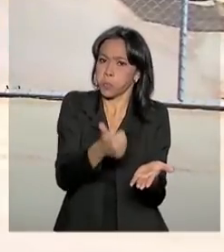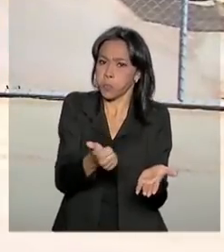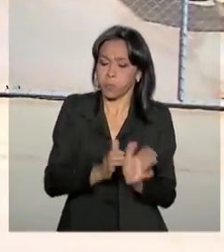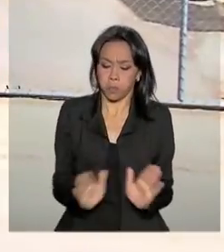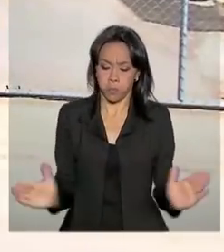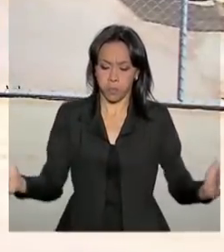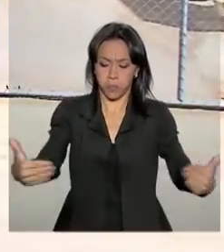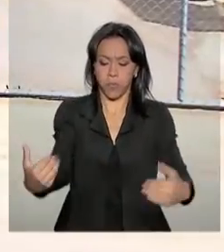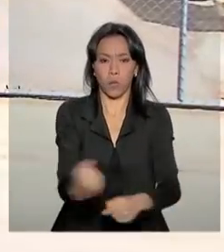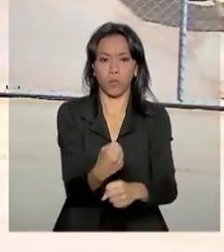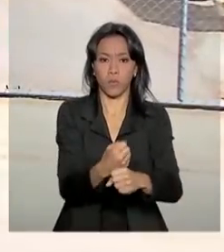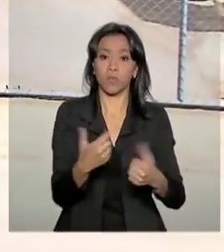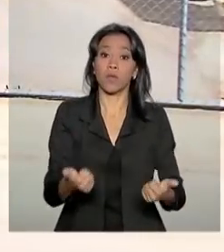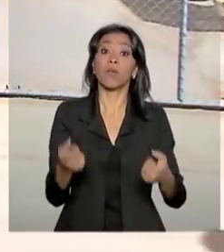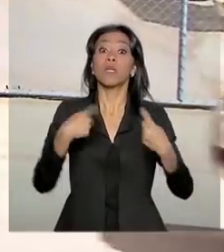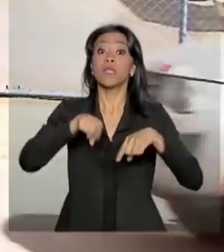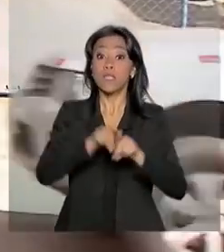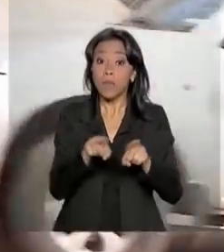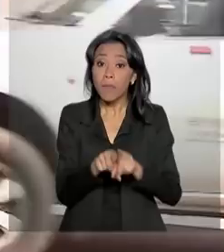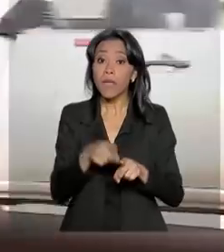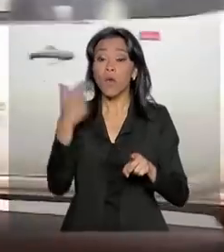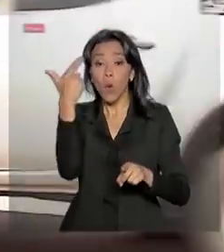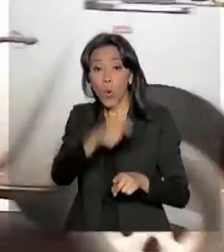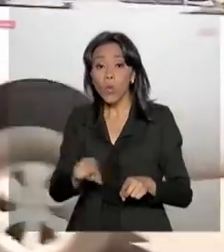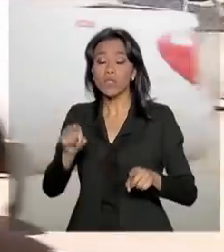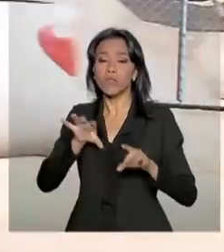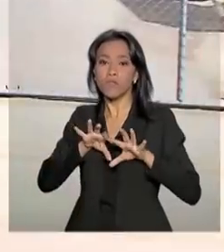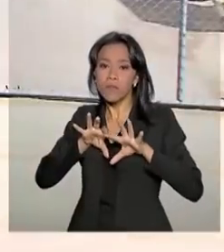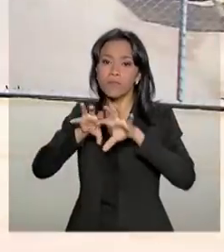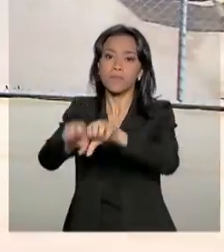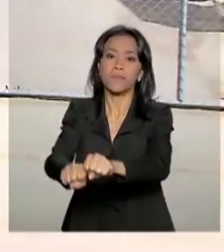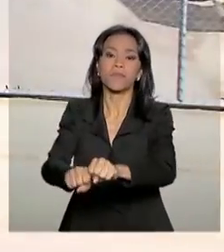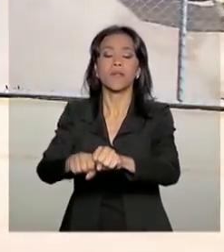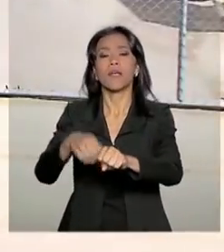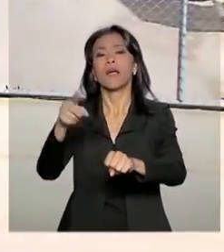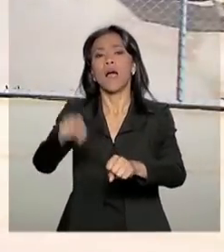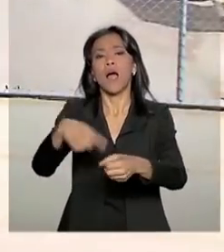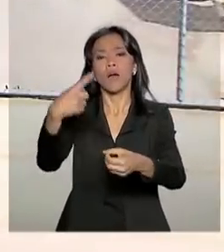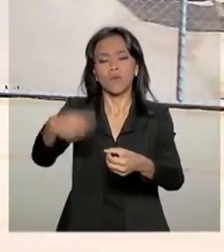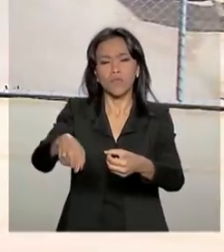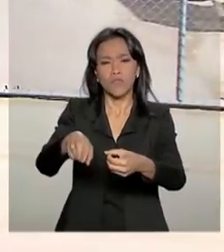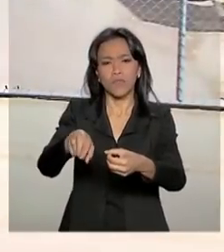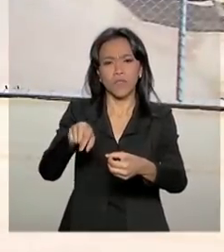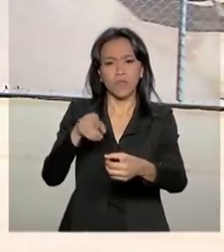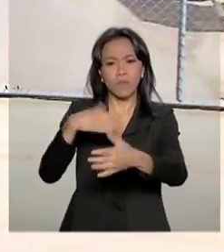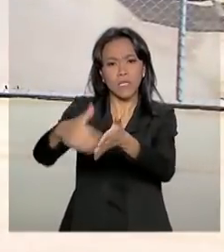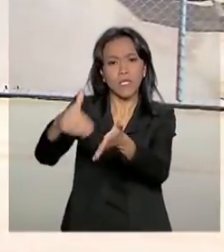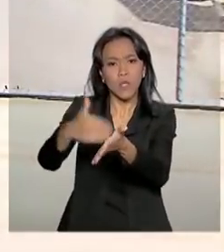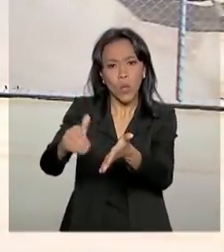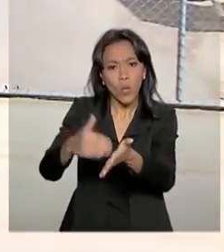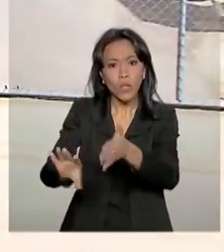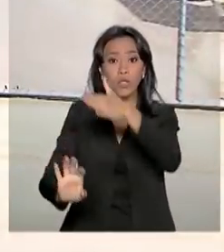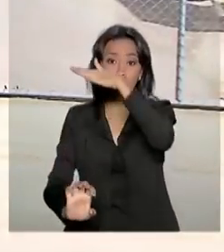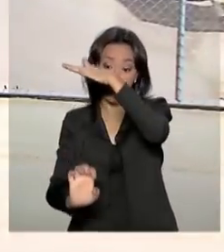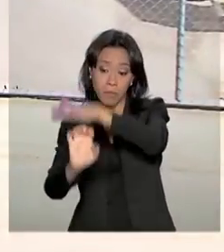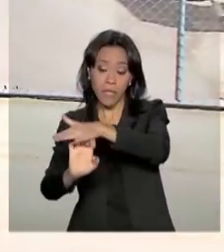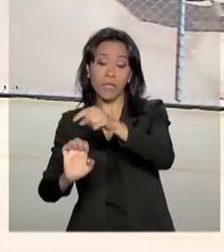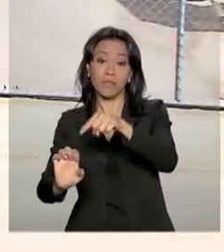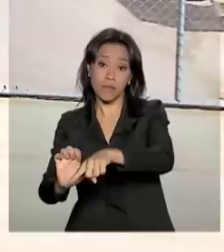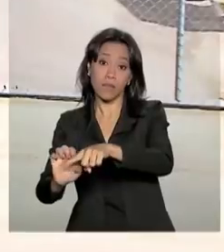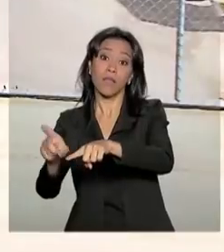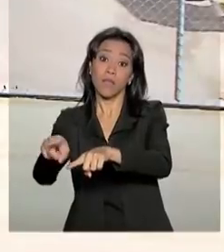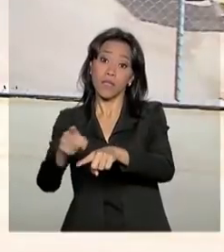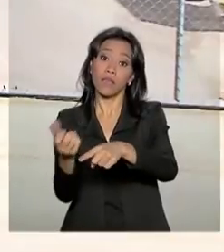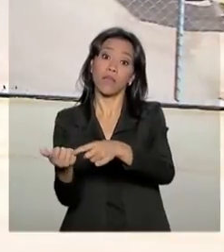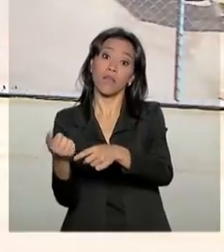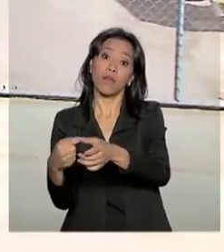expedidos mandados de busca e apreensão na sede da Vale, em Nova Lima, no escritório de uma empresa que prestou consultoria para a